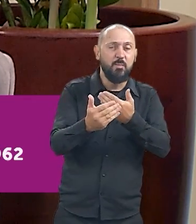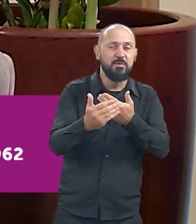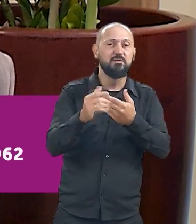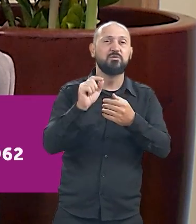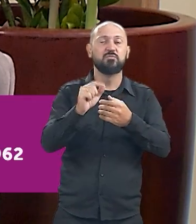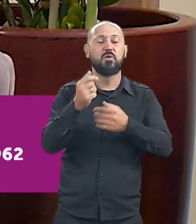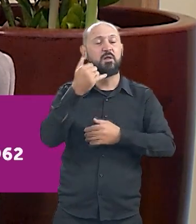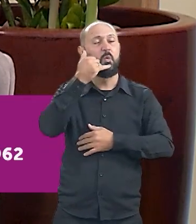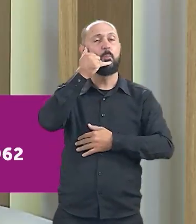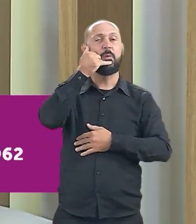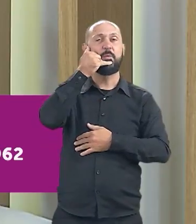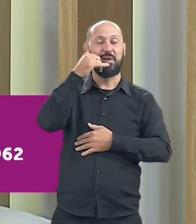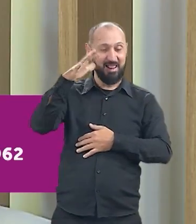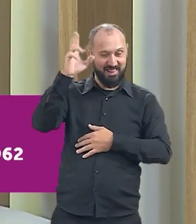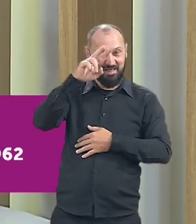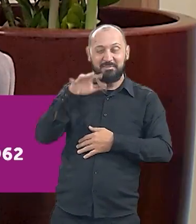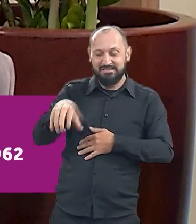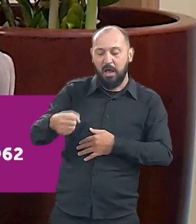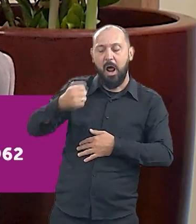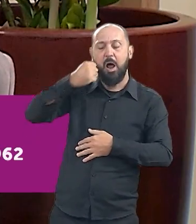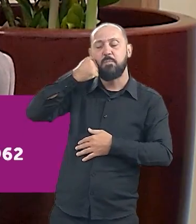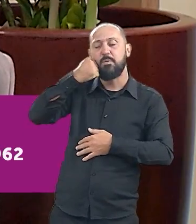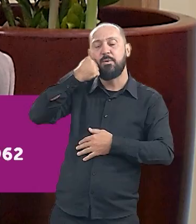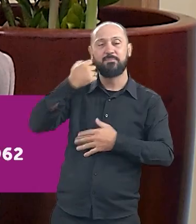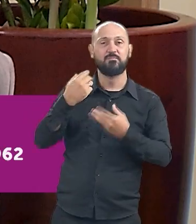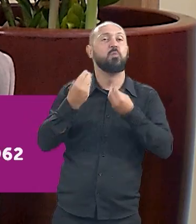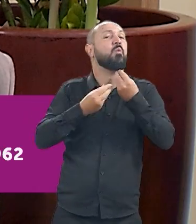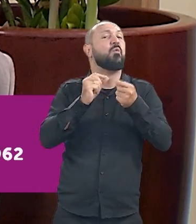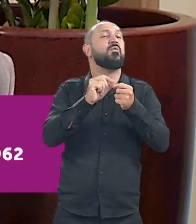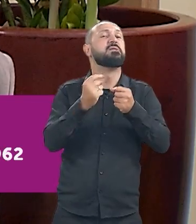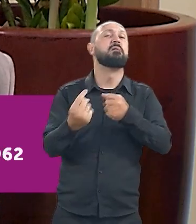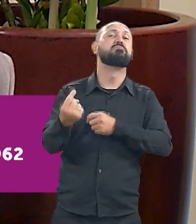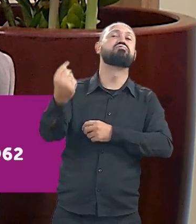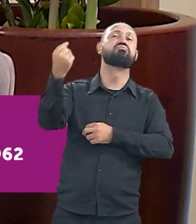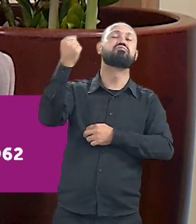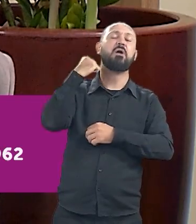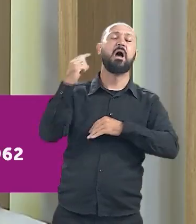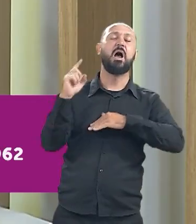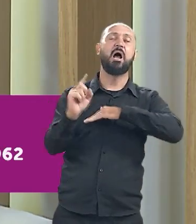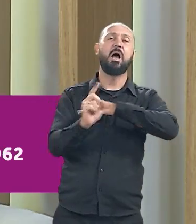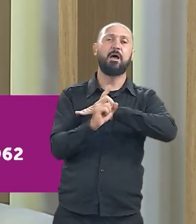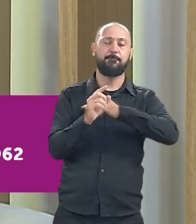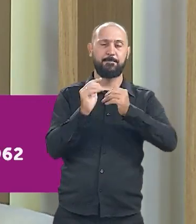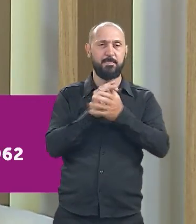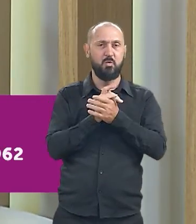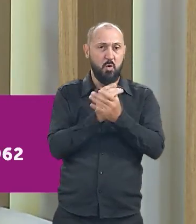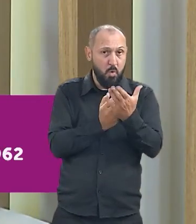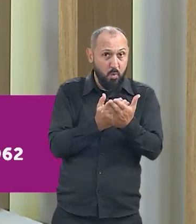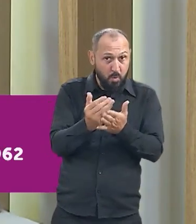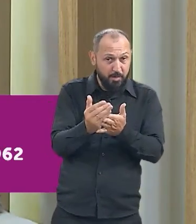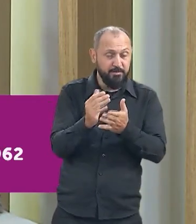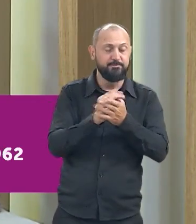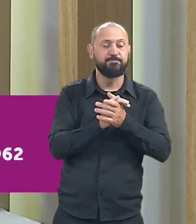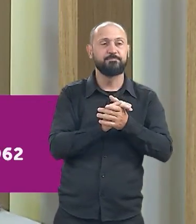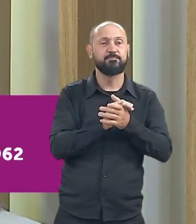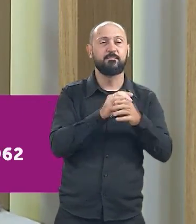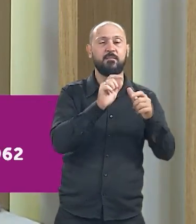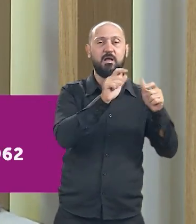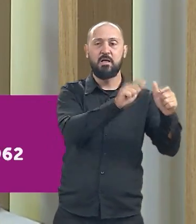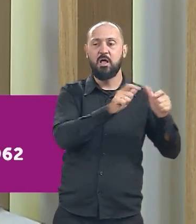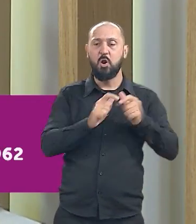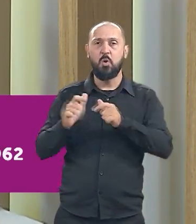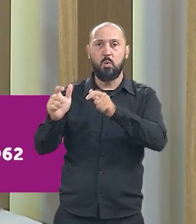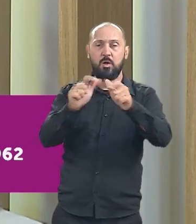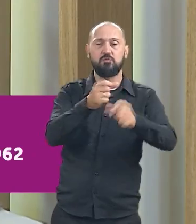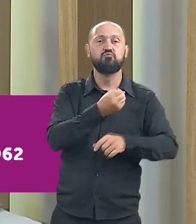da chamada telefônica, Sim, não é mesmo? Sim. E como é que era feito, assim, no começo, esse atendimento? Então, no começo, cada localidade tinha o seu